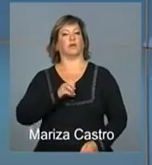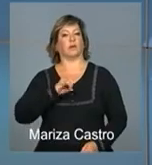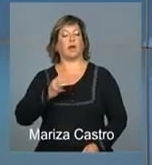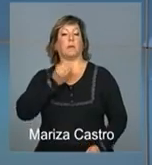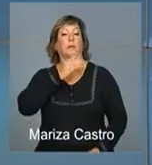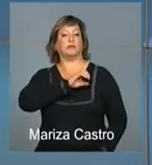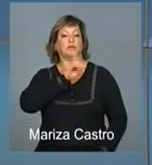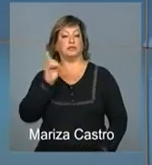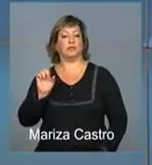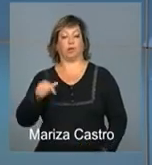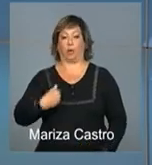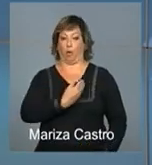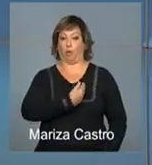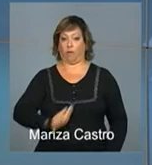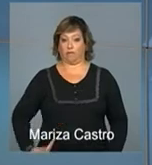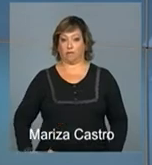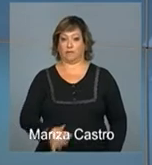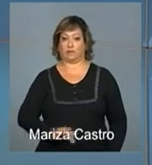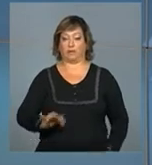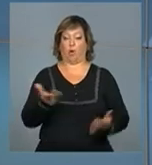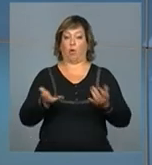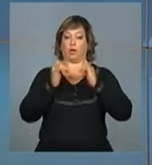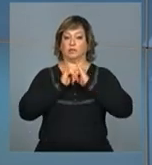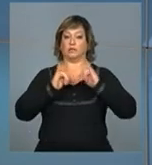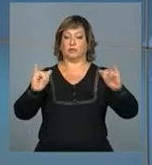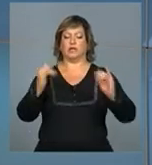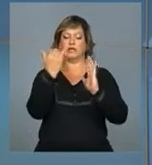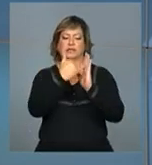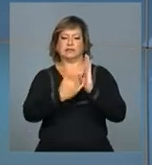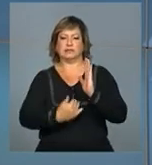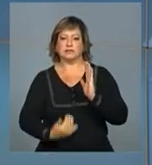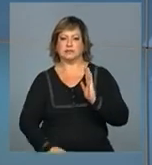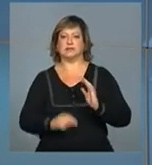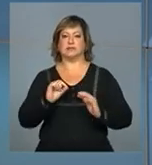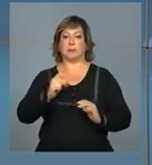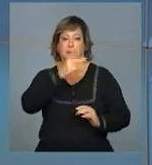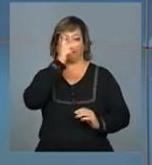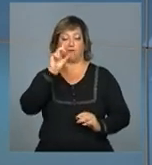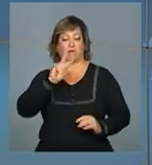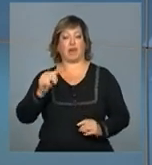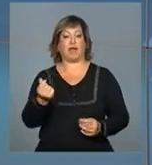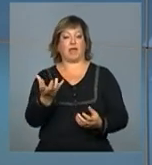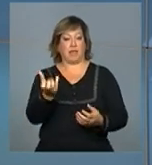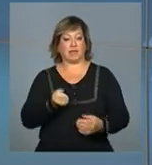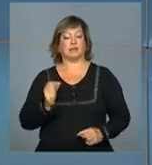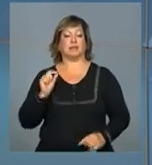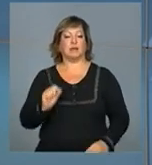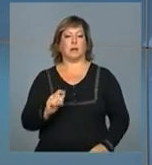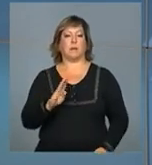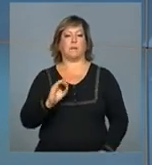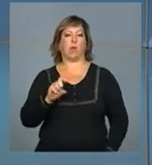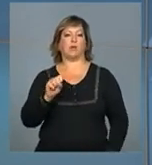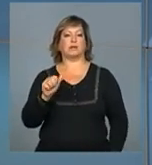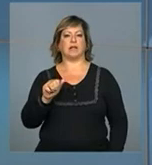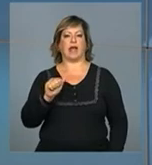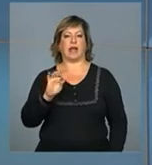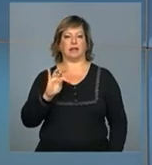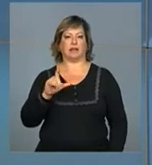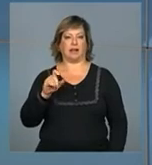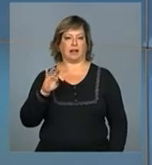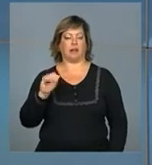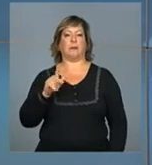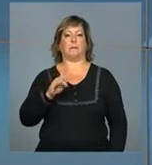Olá, bom dia. O governo divulga hoje a lista de contemplados pelo Bolsa Atleta Pódio. O programa, que é